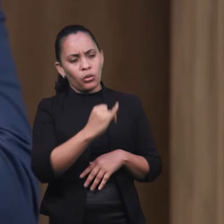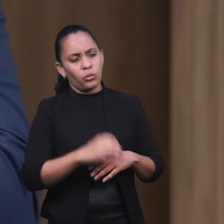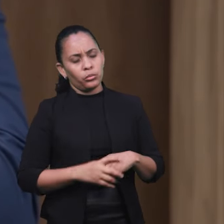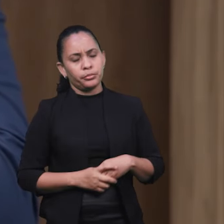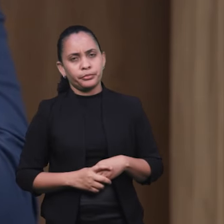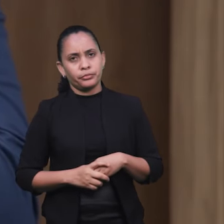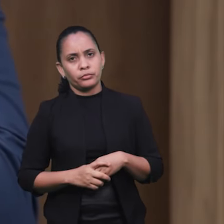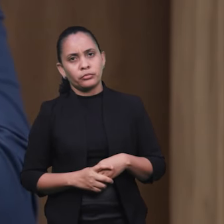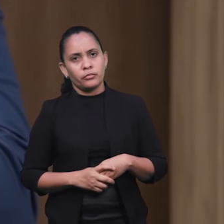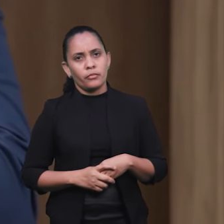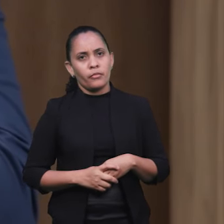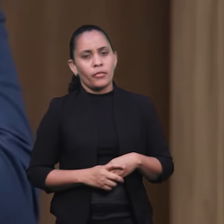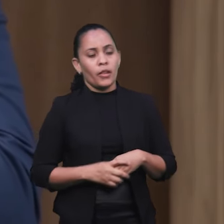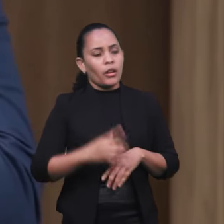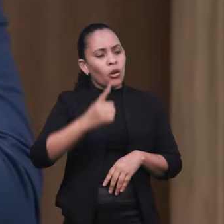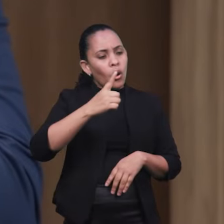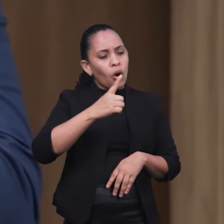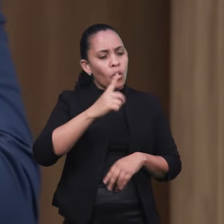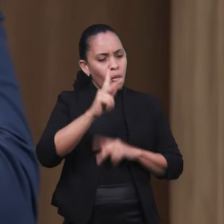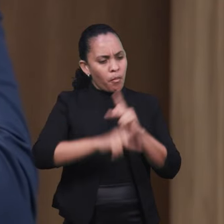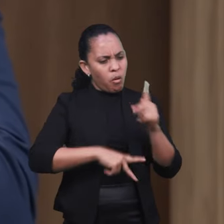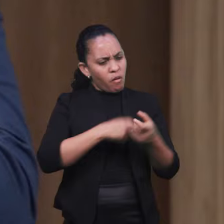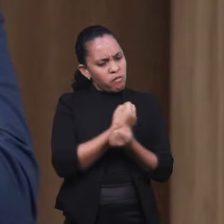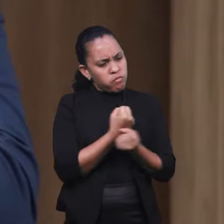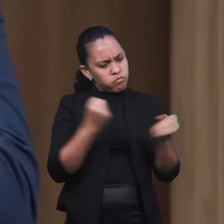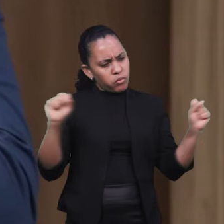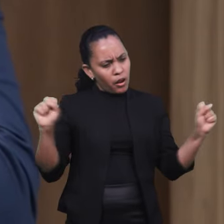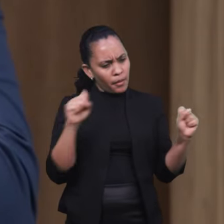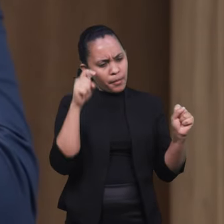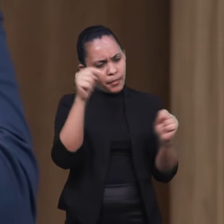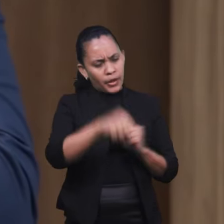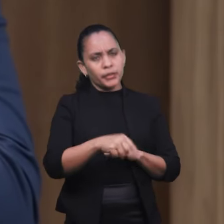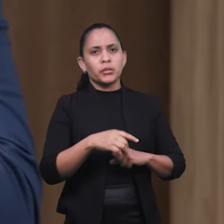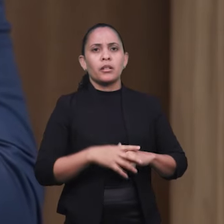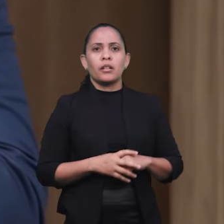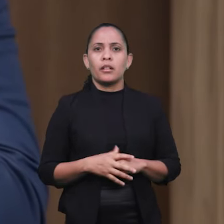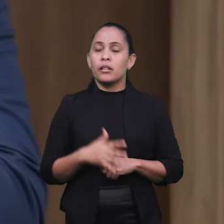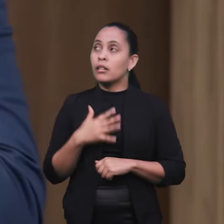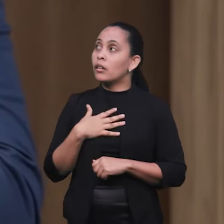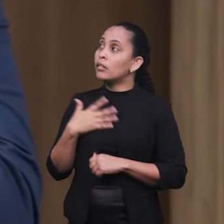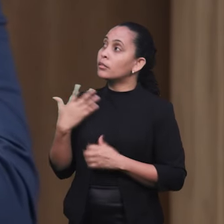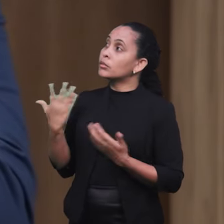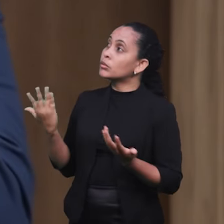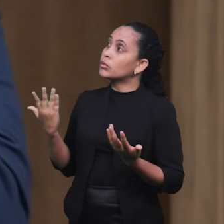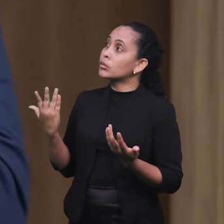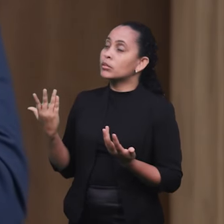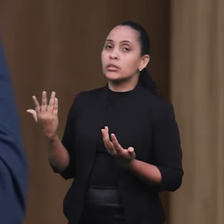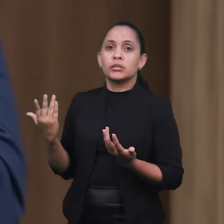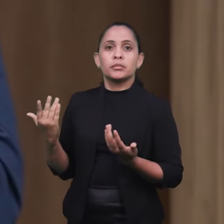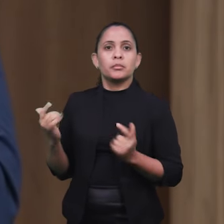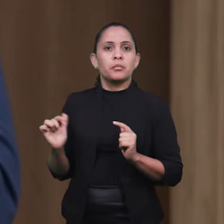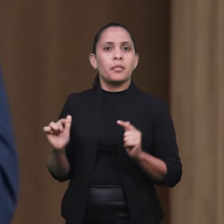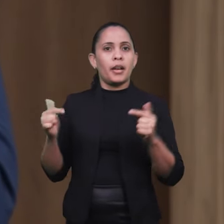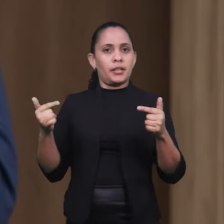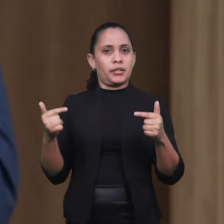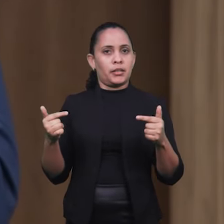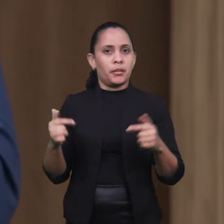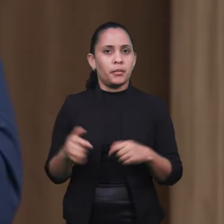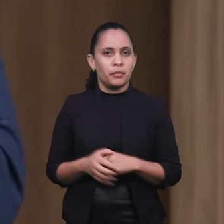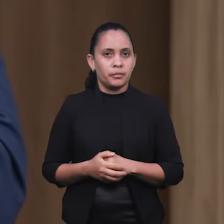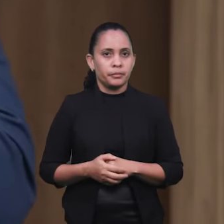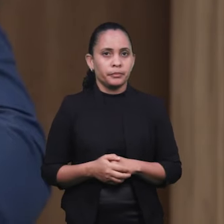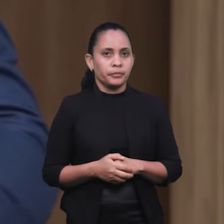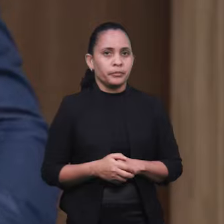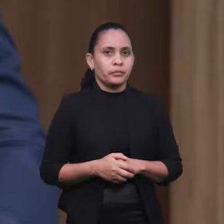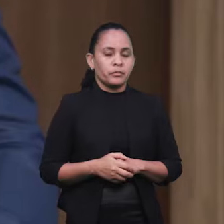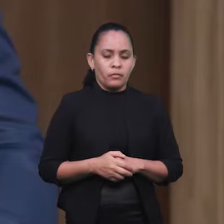de maneira a libertar o povo da escravidão. E a reação dele não foi uma reação de um